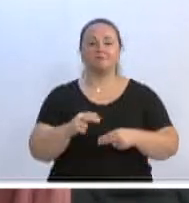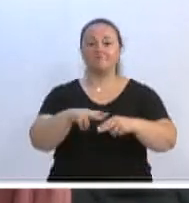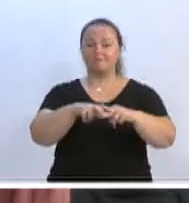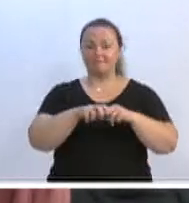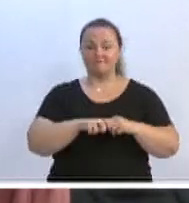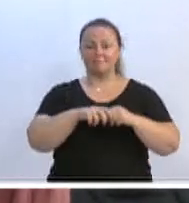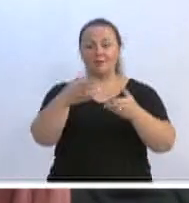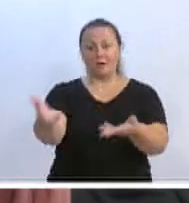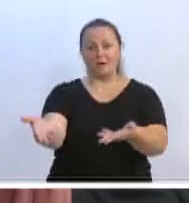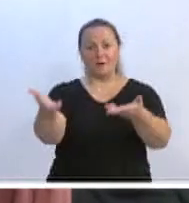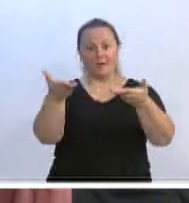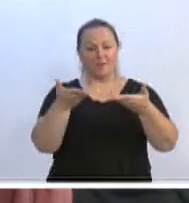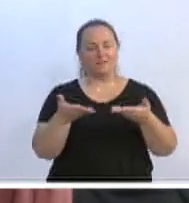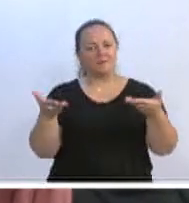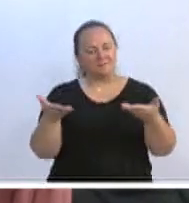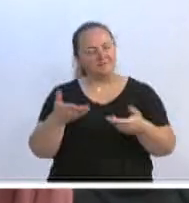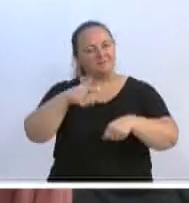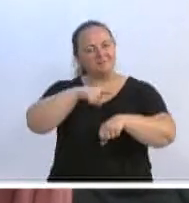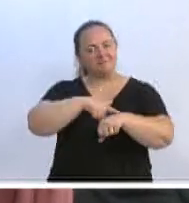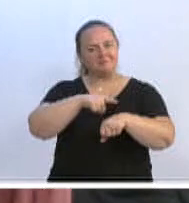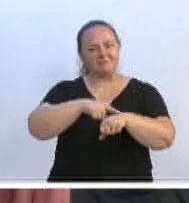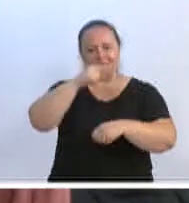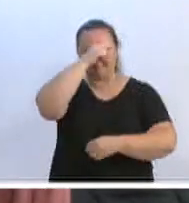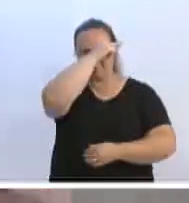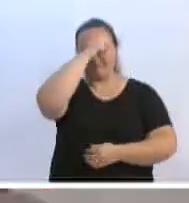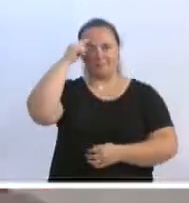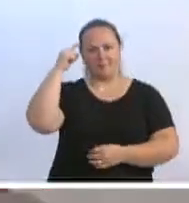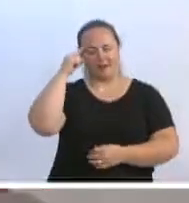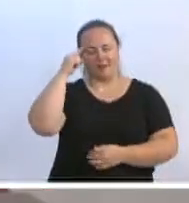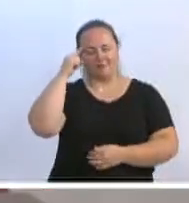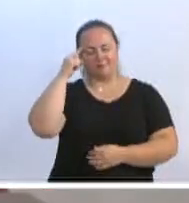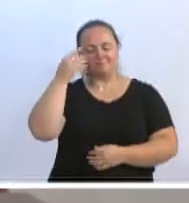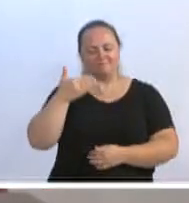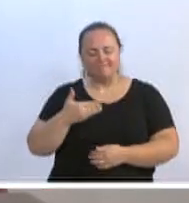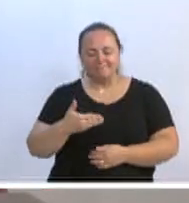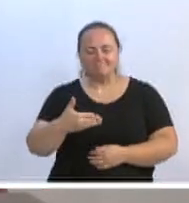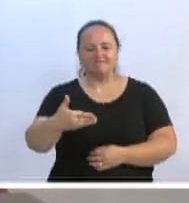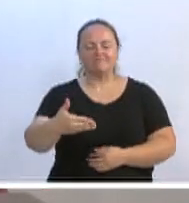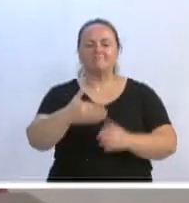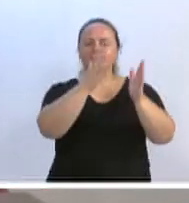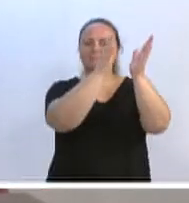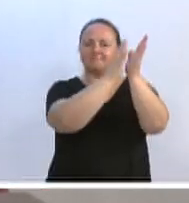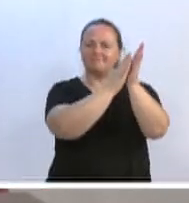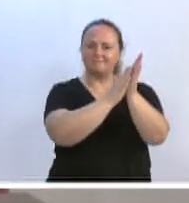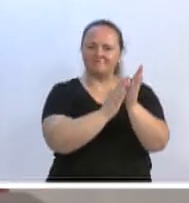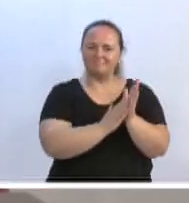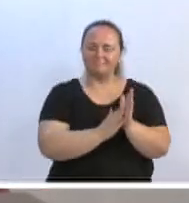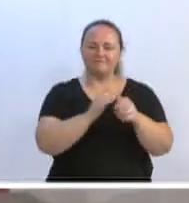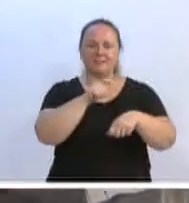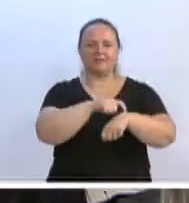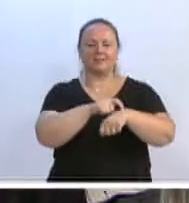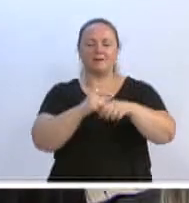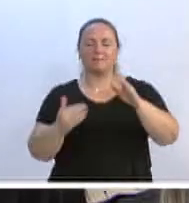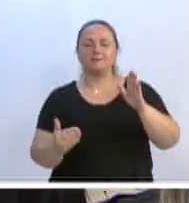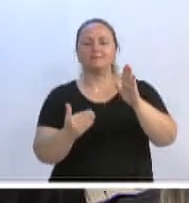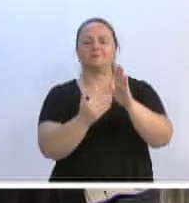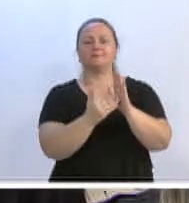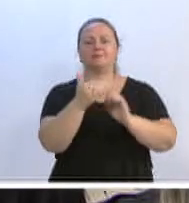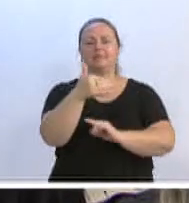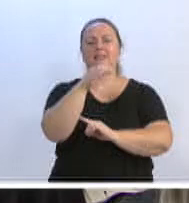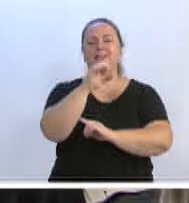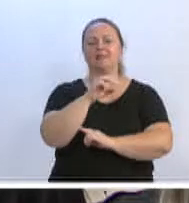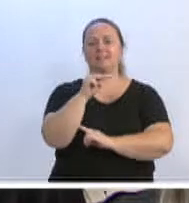vereador Marcos da Rosa, nesse momento, para prestar a sua homenagem pelo tempo de até 10 minutos.